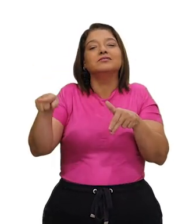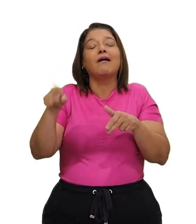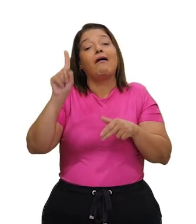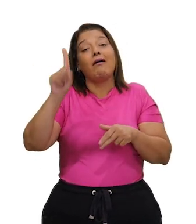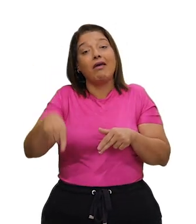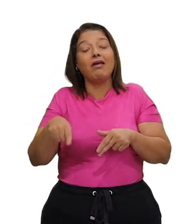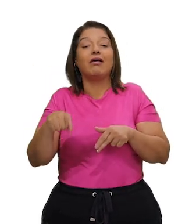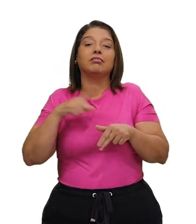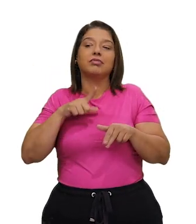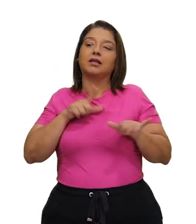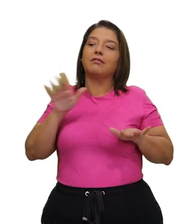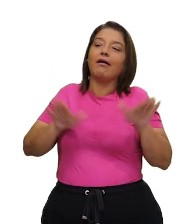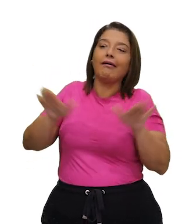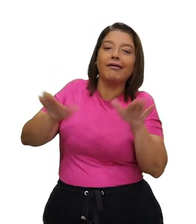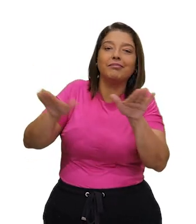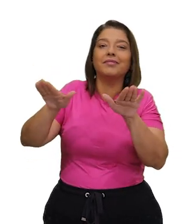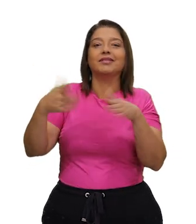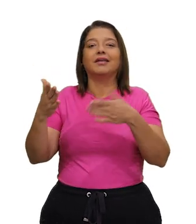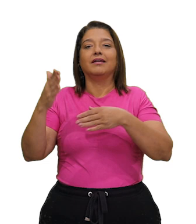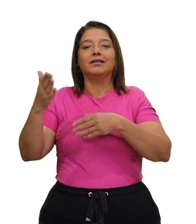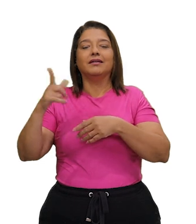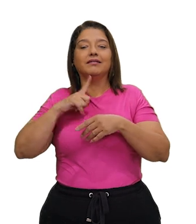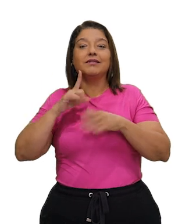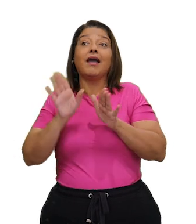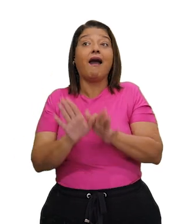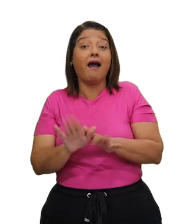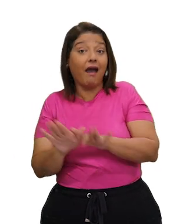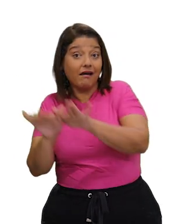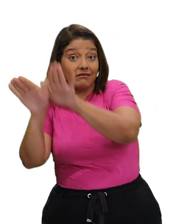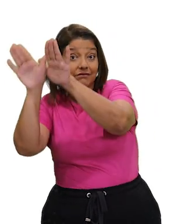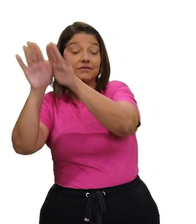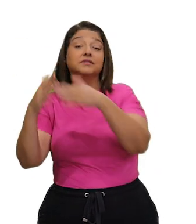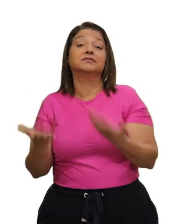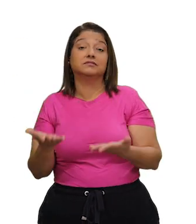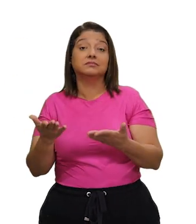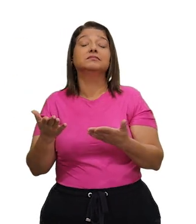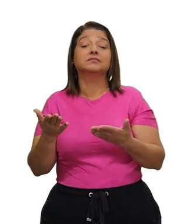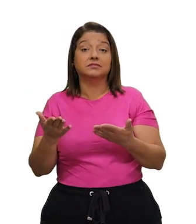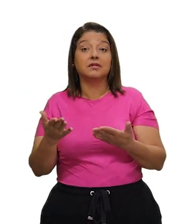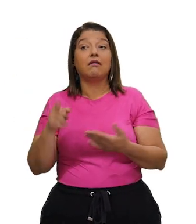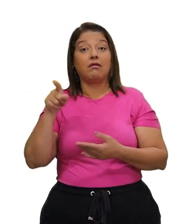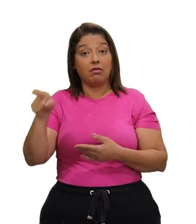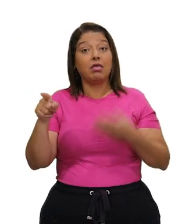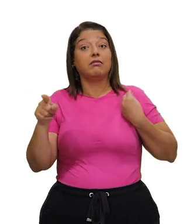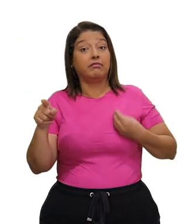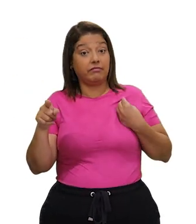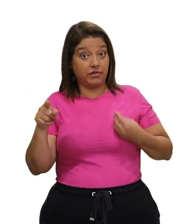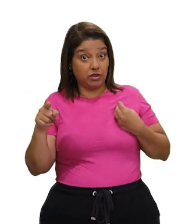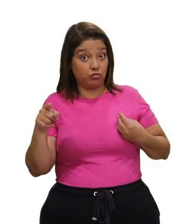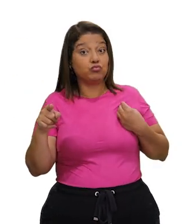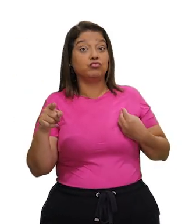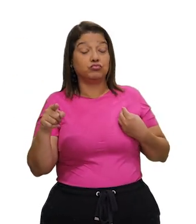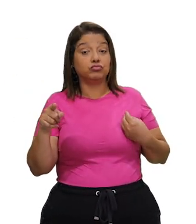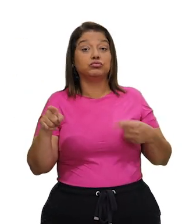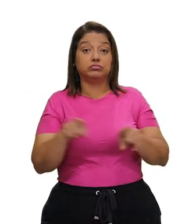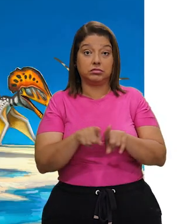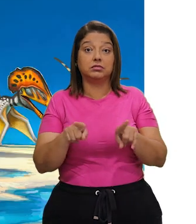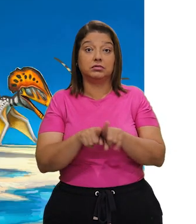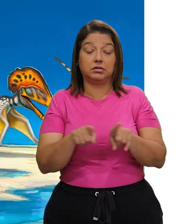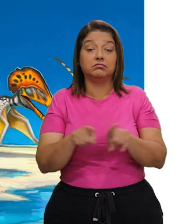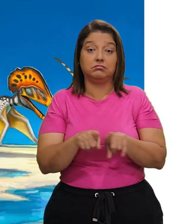répteis mas principalmente as aves as aves são os parentes vivos dos Dinossauros são dinossauros na verdade